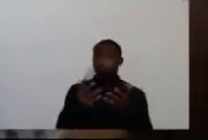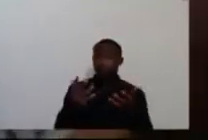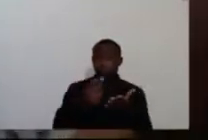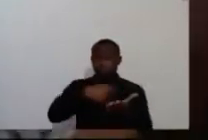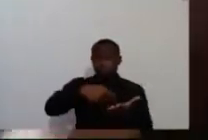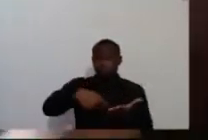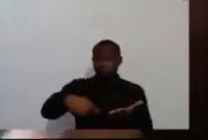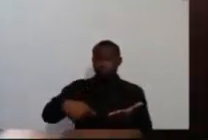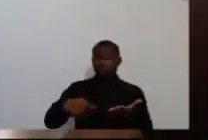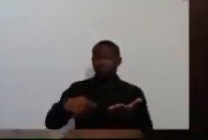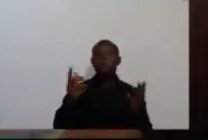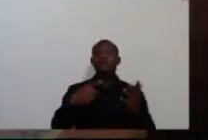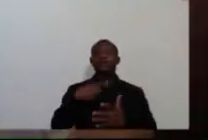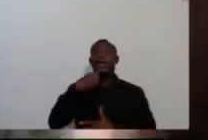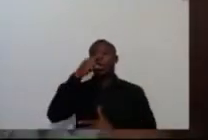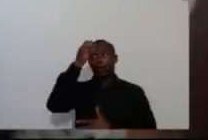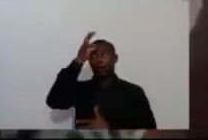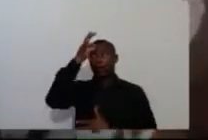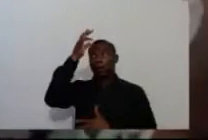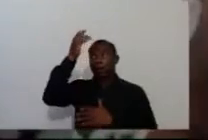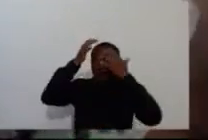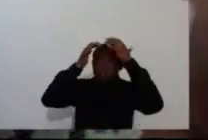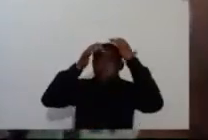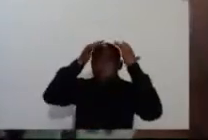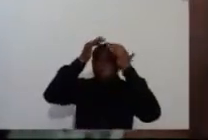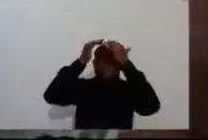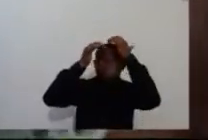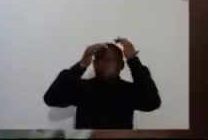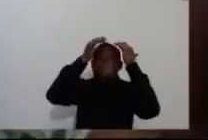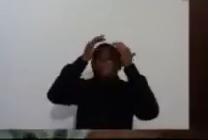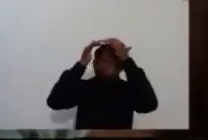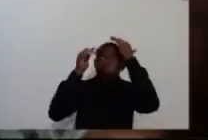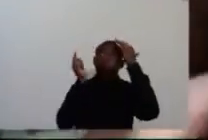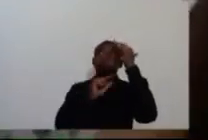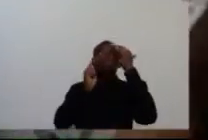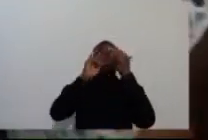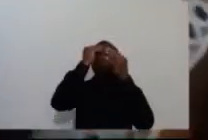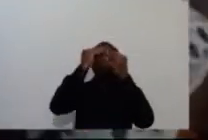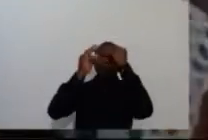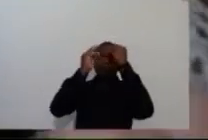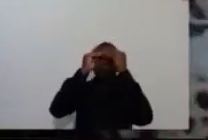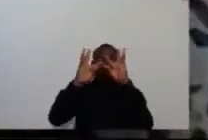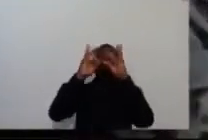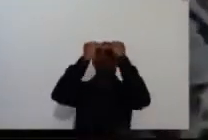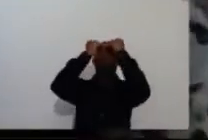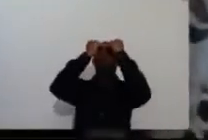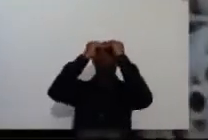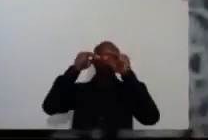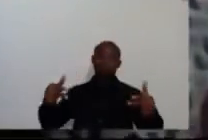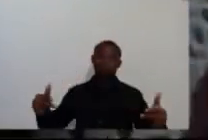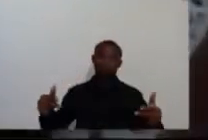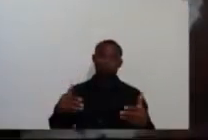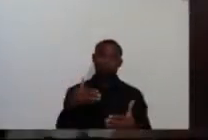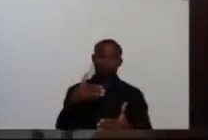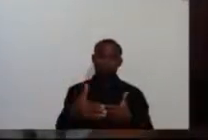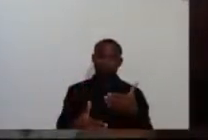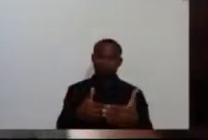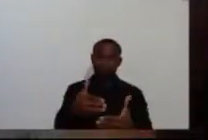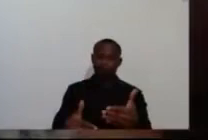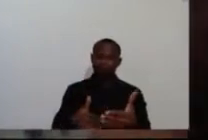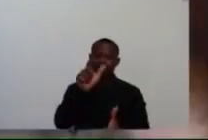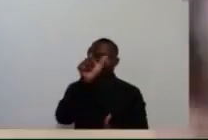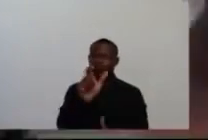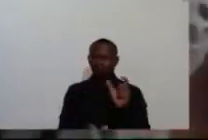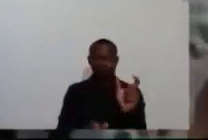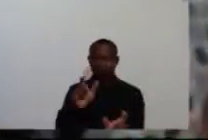nossos escritos. Certo? E, em seguida, nós, seres humanos, não contentes apenas com a linguagem escrita e oral, inventamos